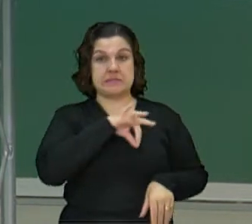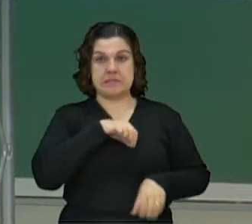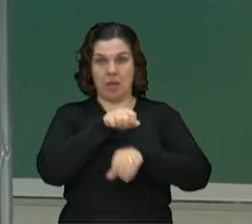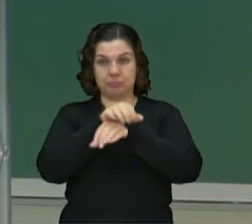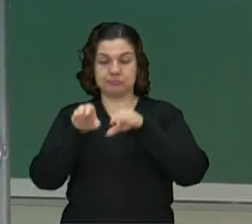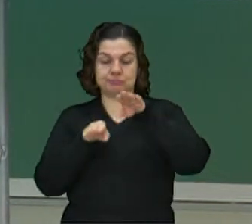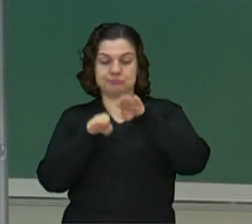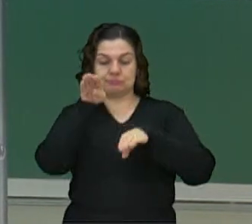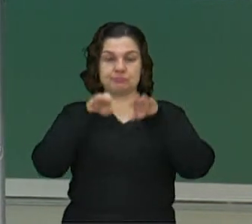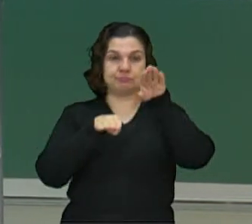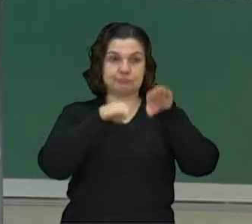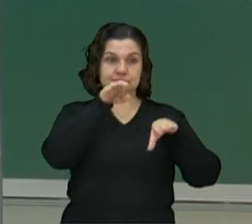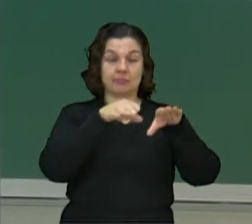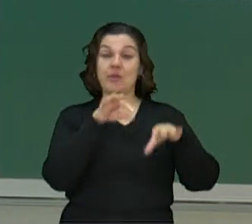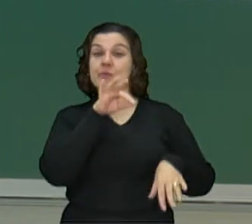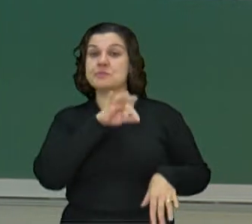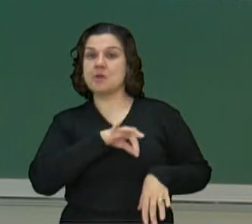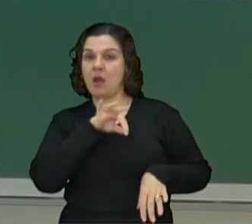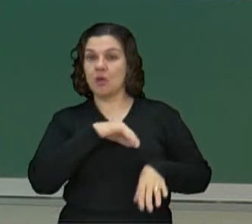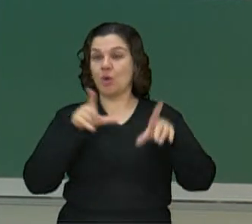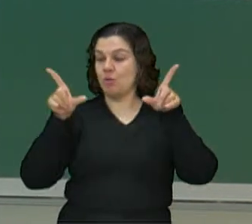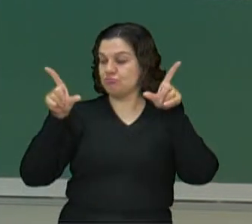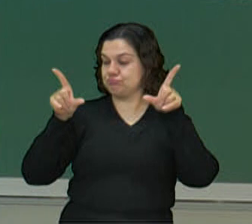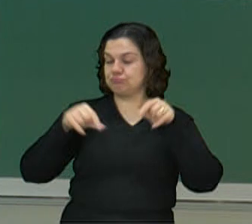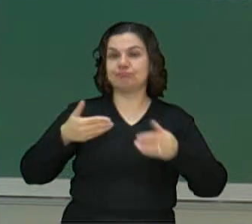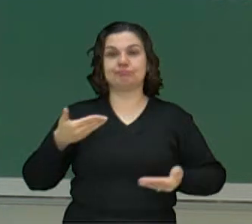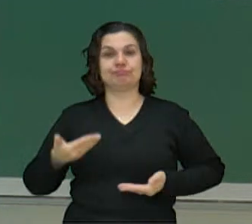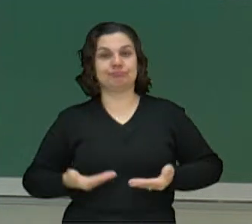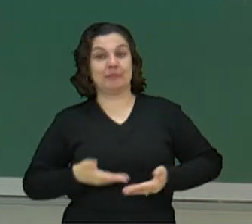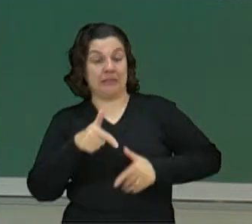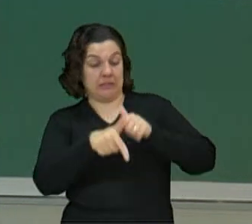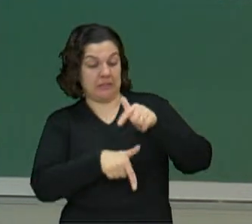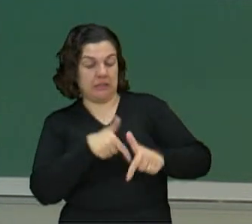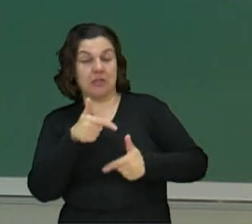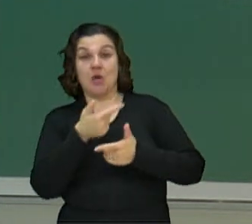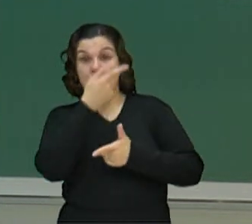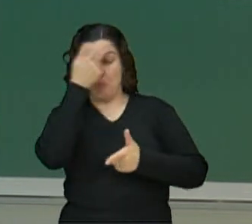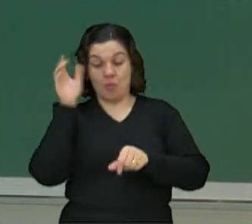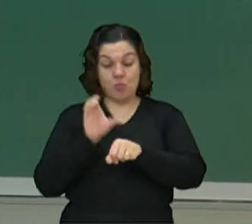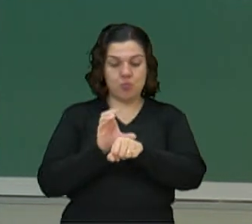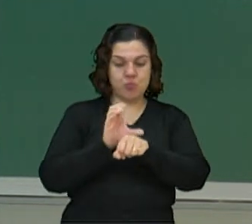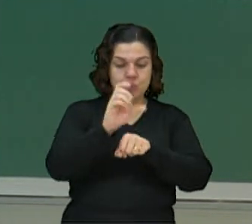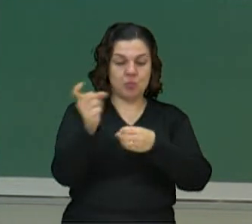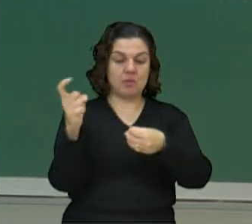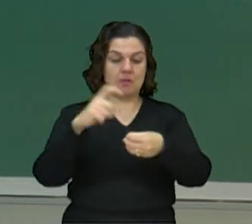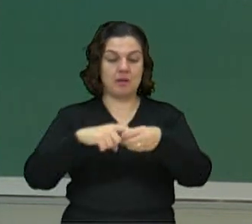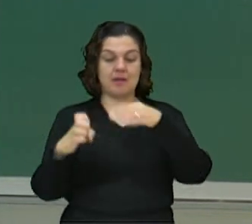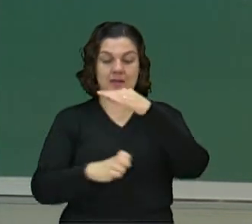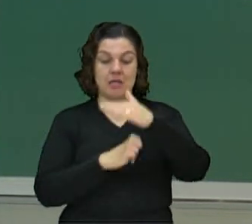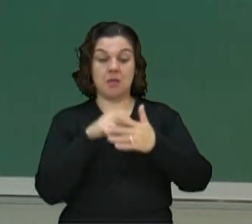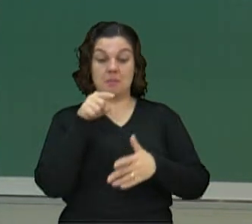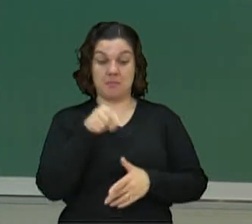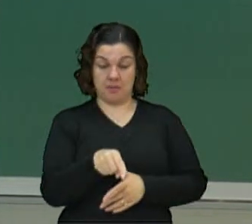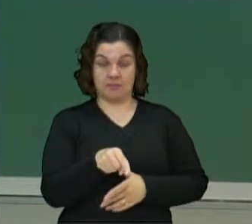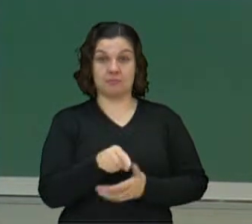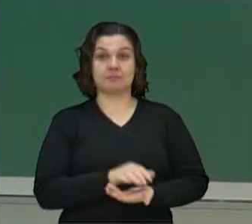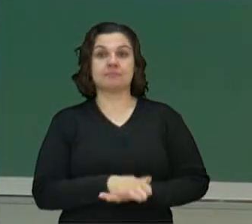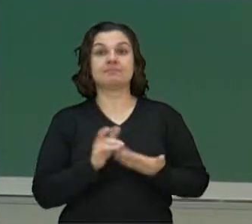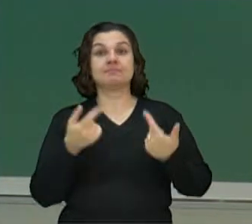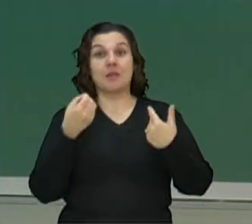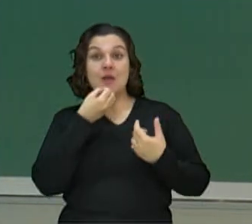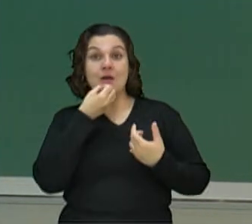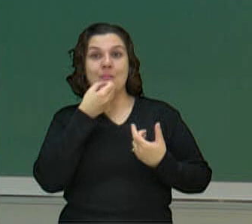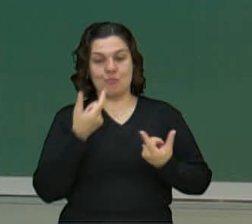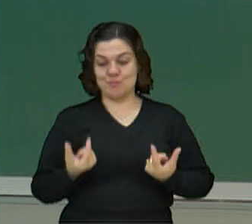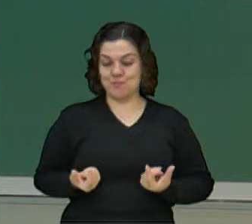trabalhadores ganhavam cada vez menos. Se muita gente está investindo na Bolsa de Valores, o ideal é que essas pessoas tenham